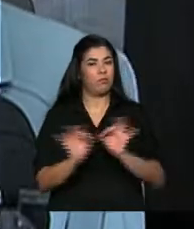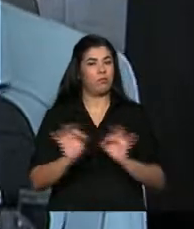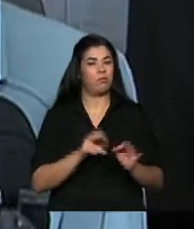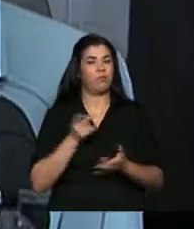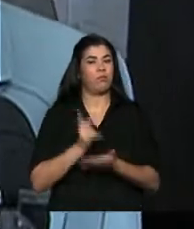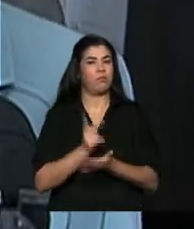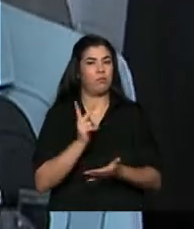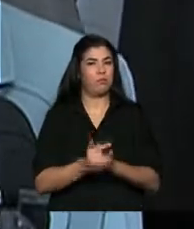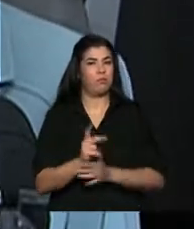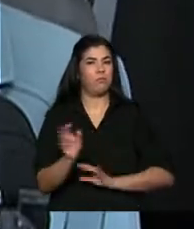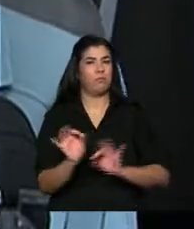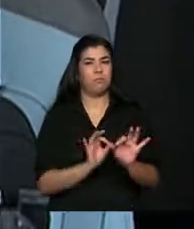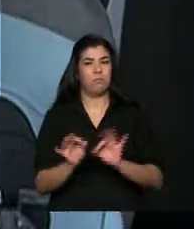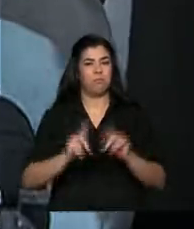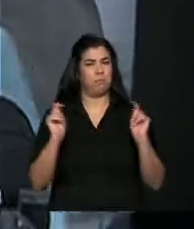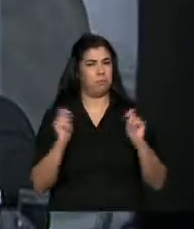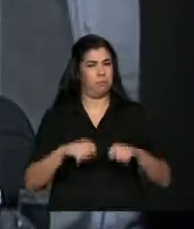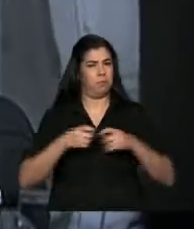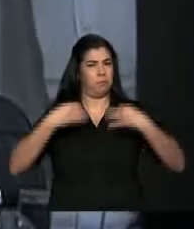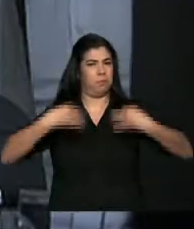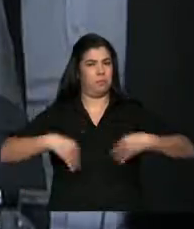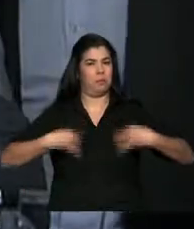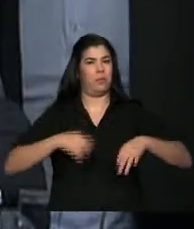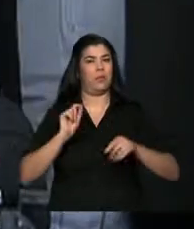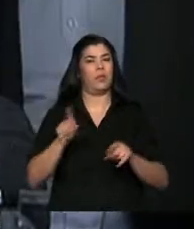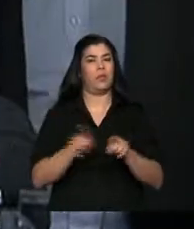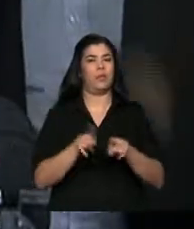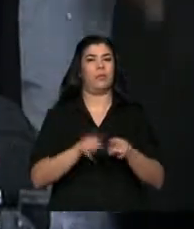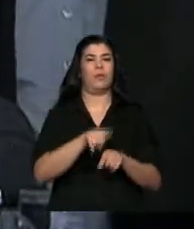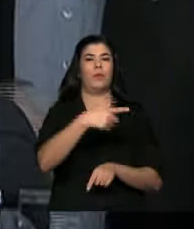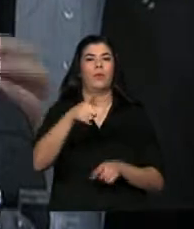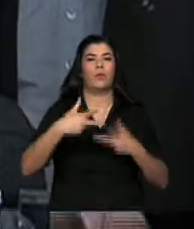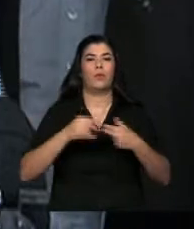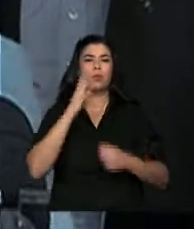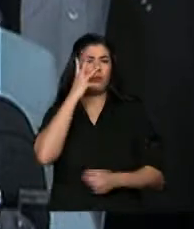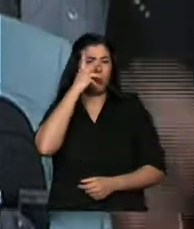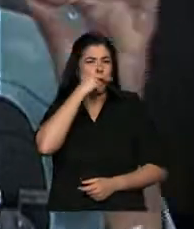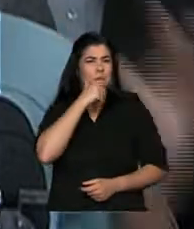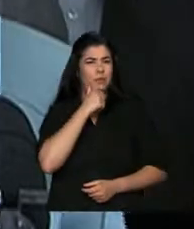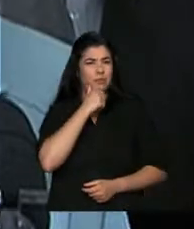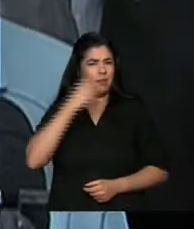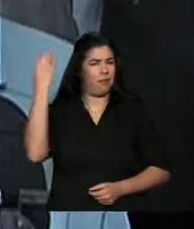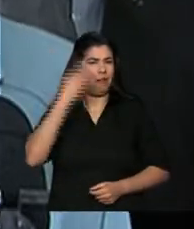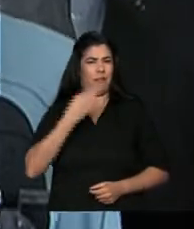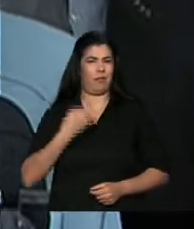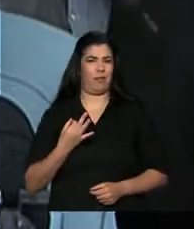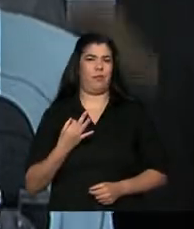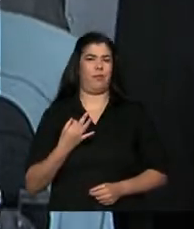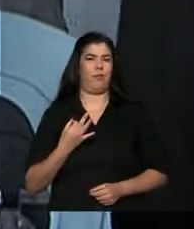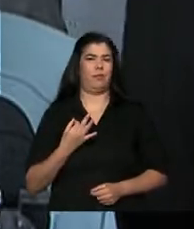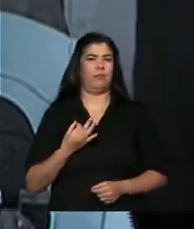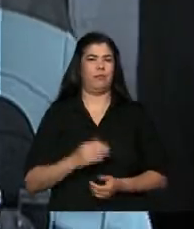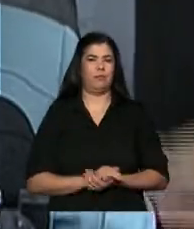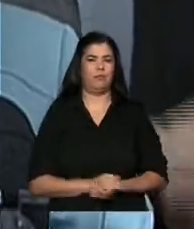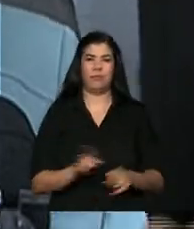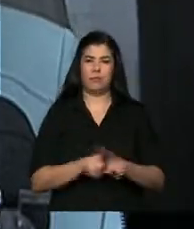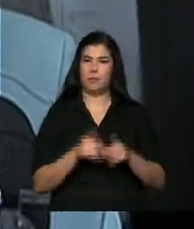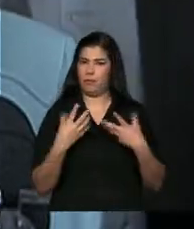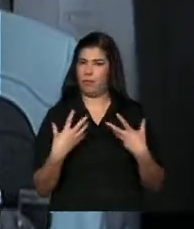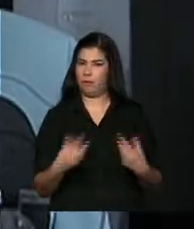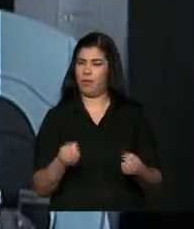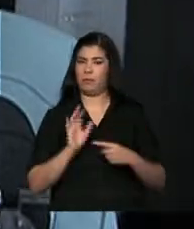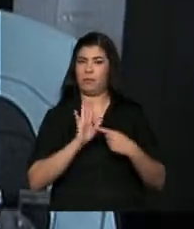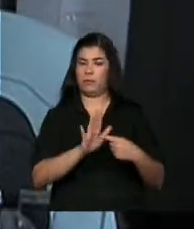de forma eficiente, eficaz e, além de tudo, bonita, bela. Vamos dar